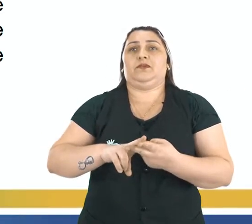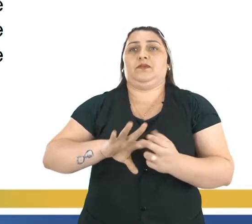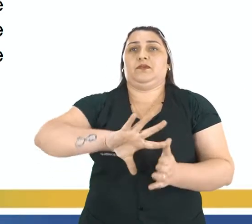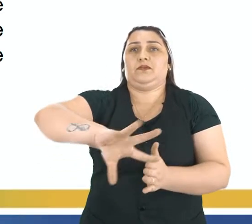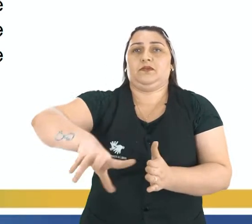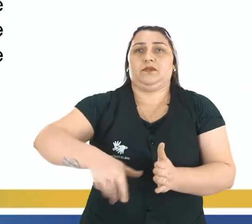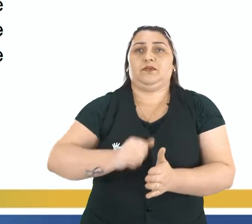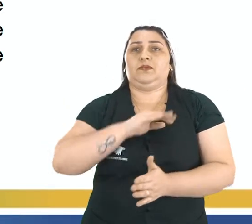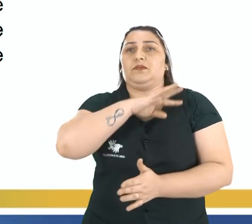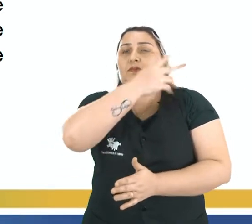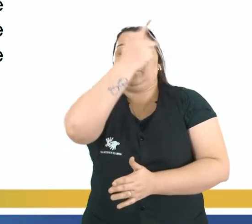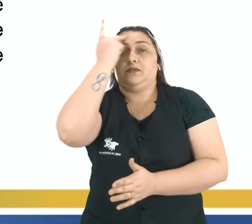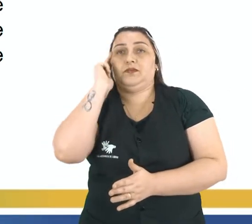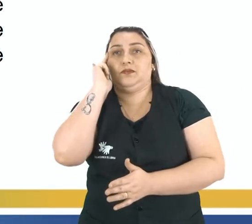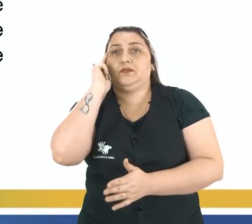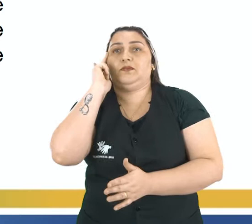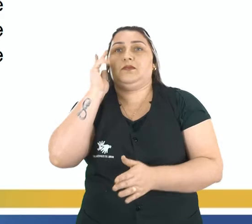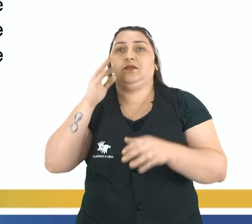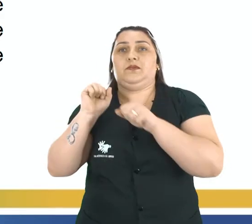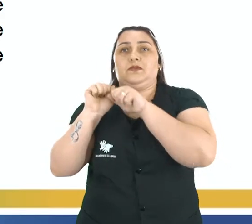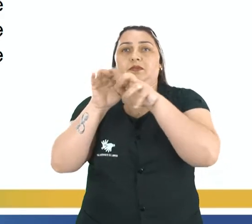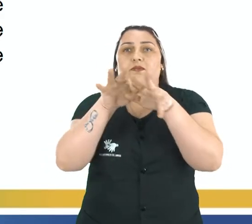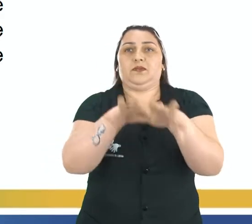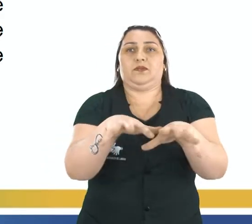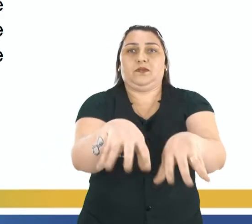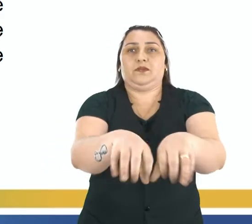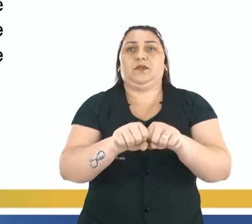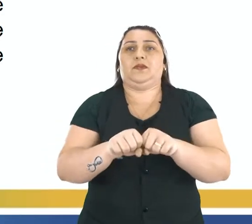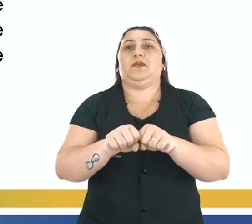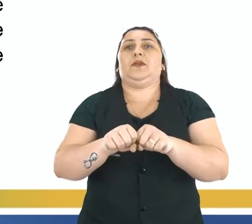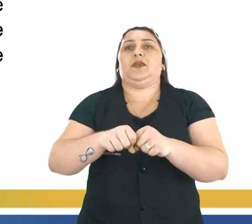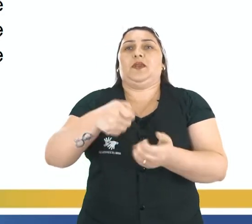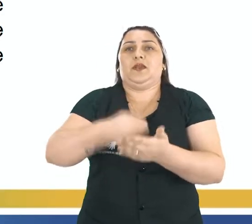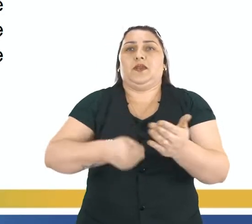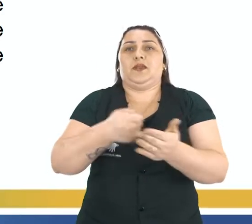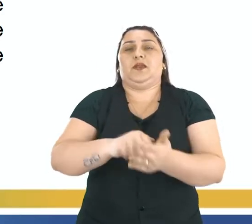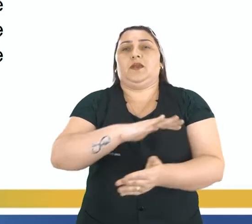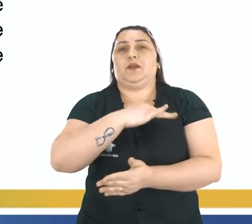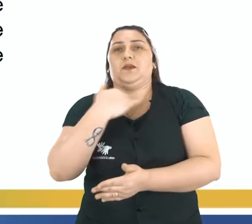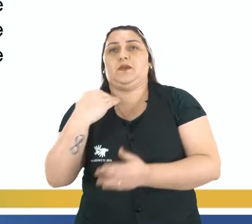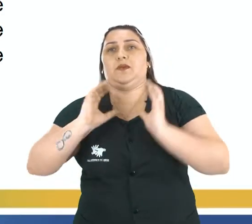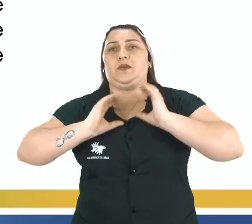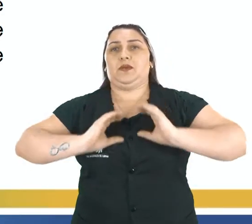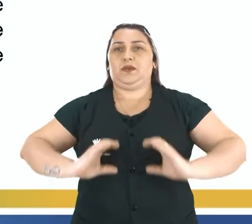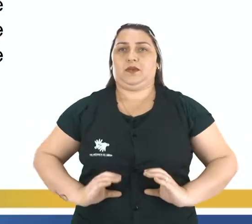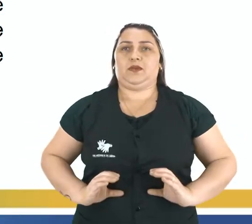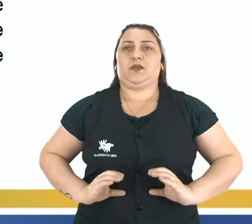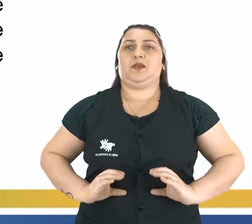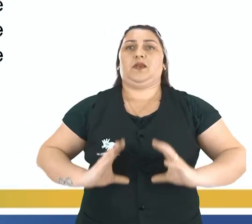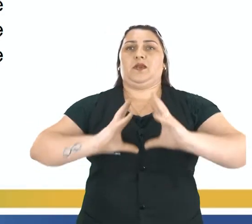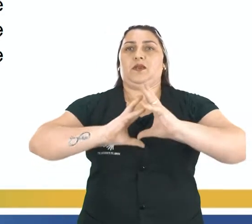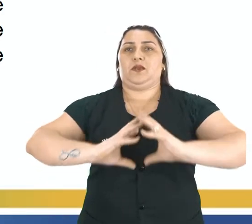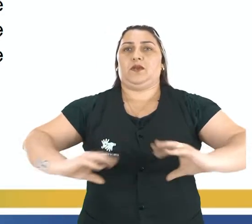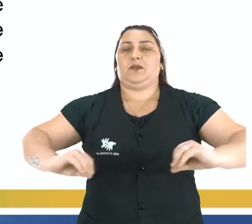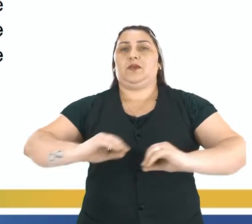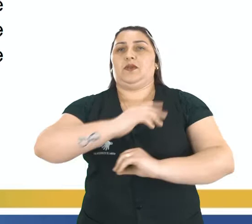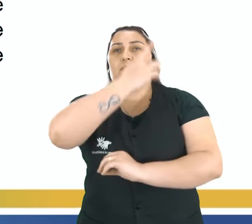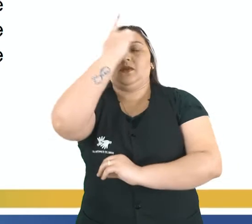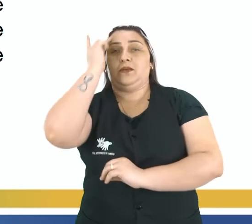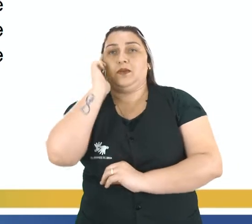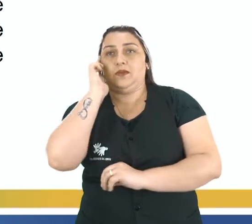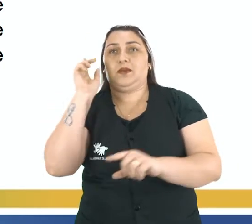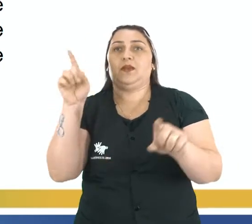sequestros, as cassações, as invasões de propriedade, a tortura, os assassinatos de cidadãos, sumiços de cadáveres e